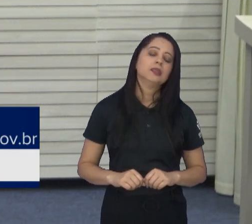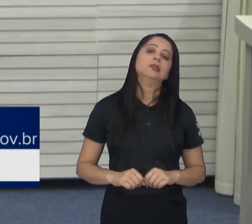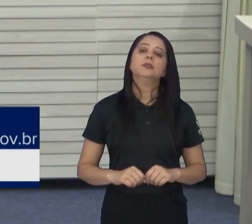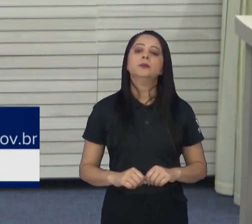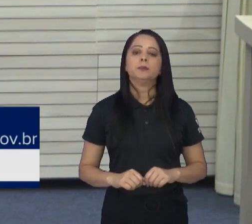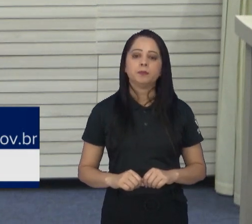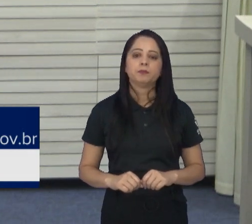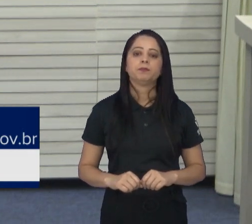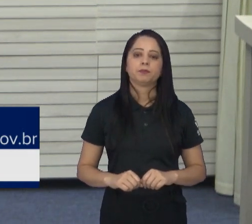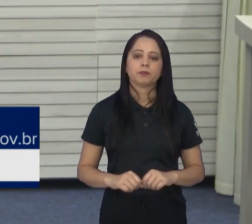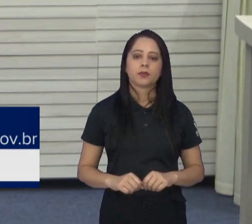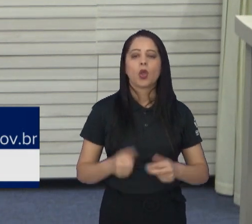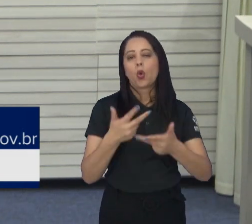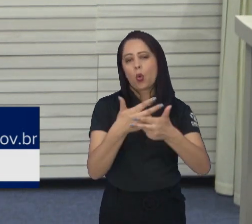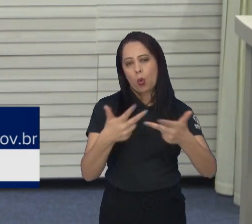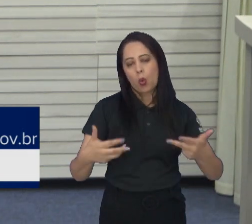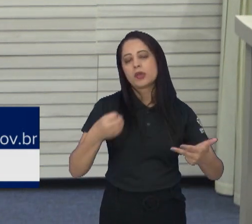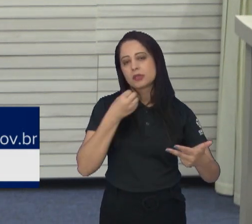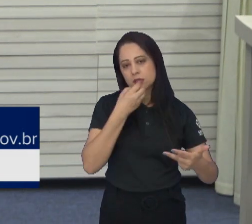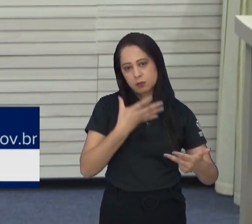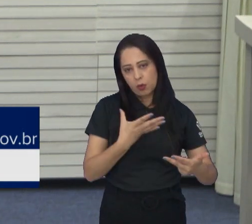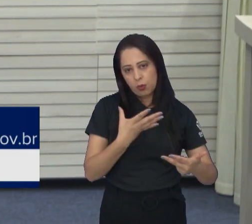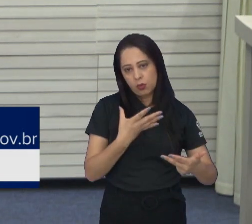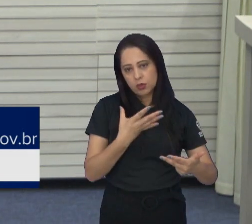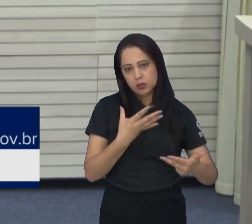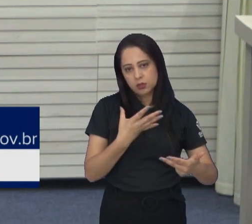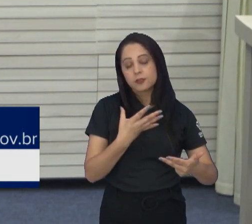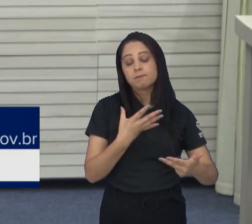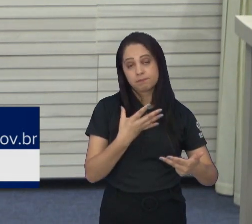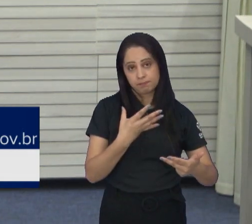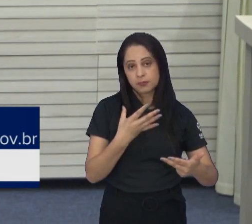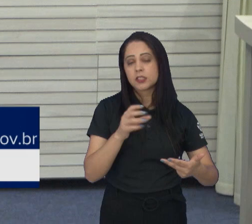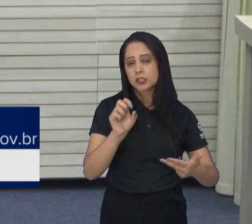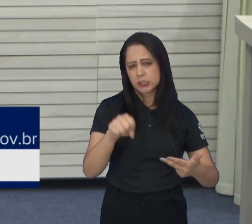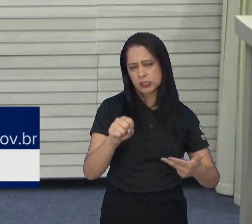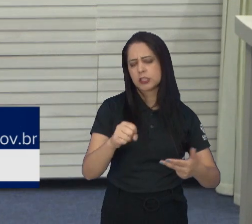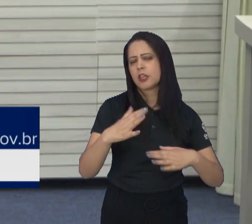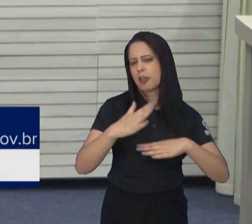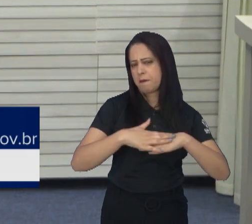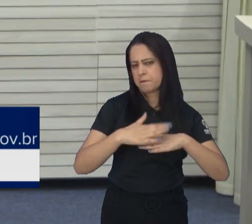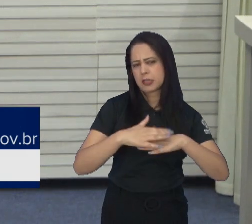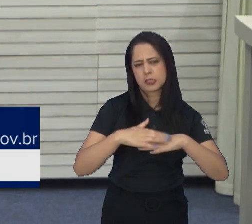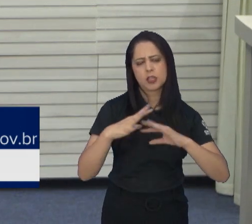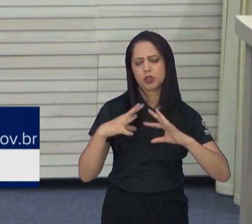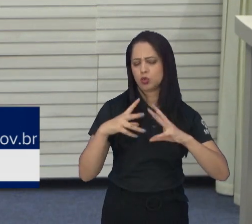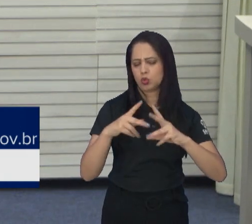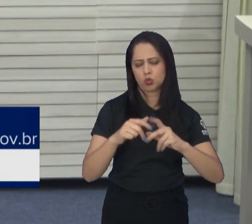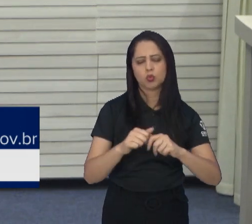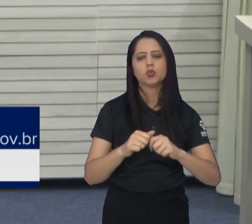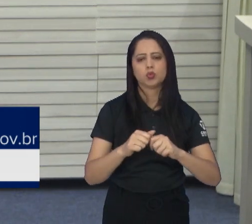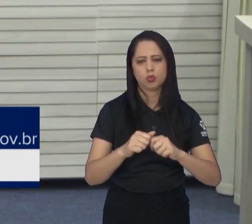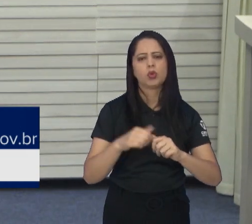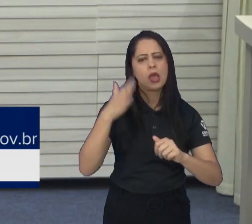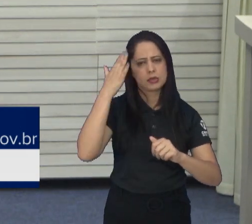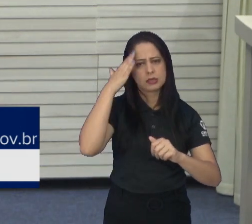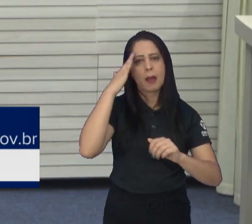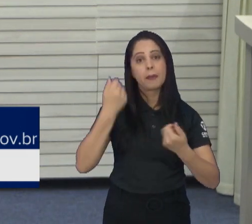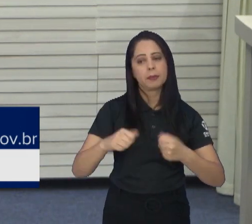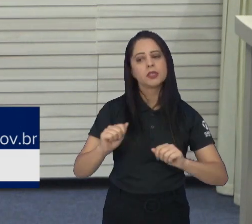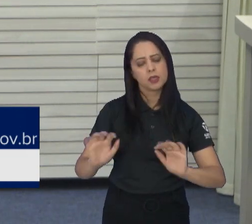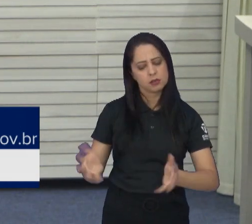Realmente, coisas boas, coisas são feitas por toda a administração. Isso a gente tem que elogiar